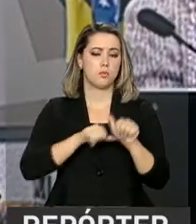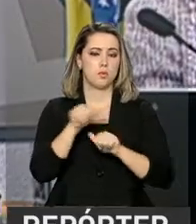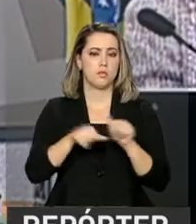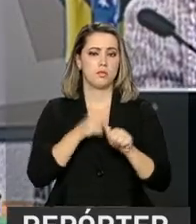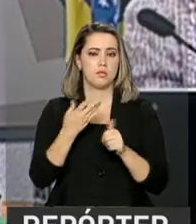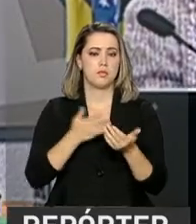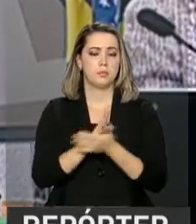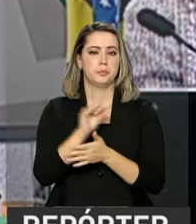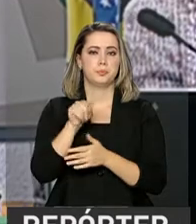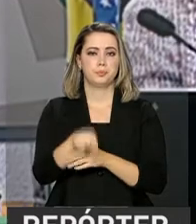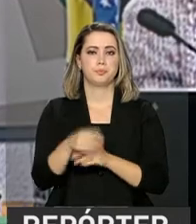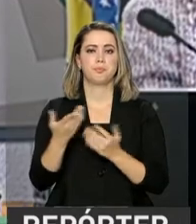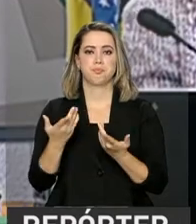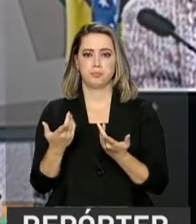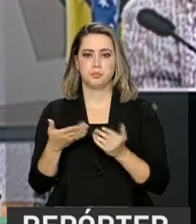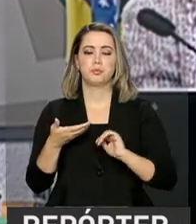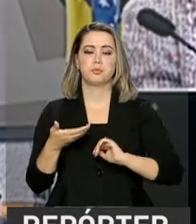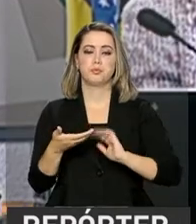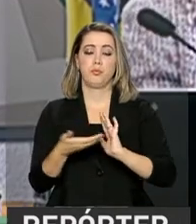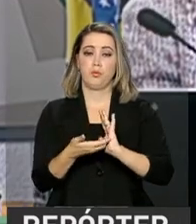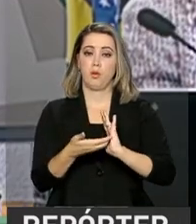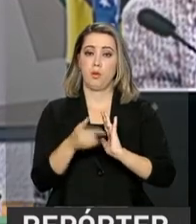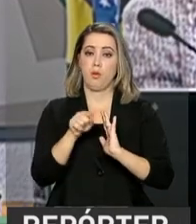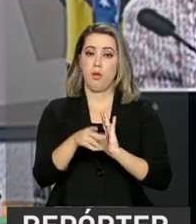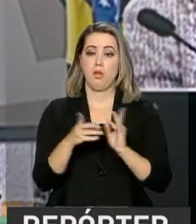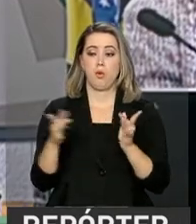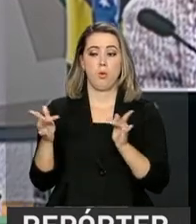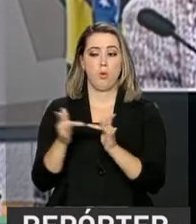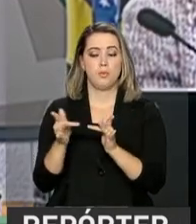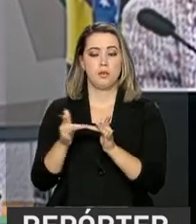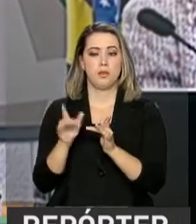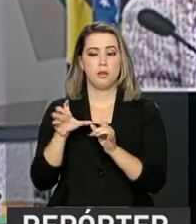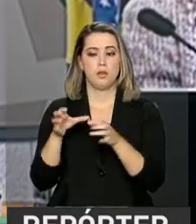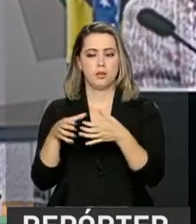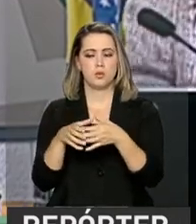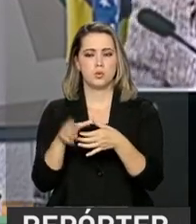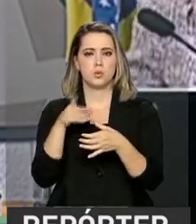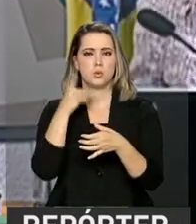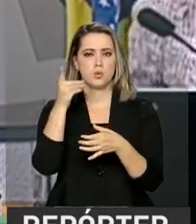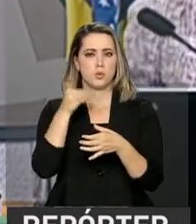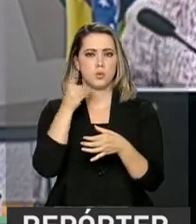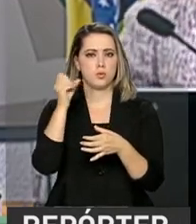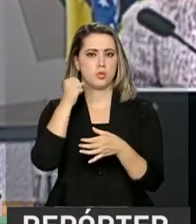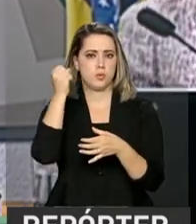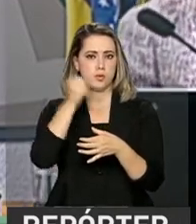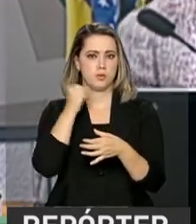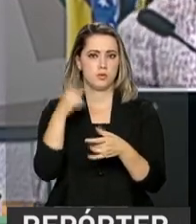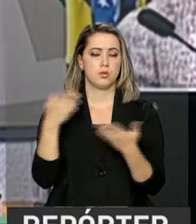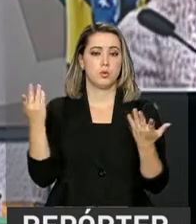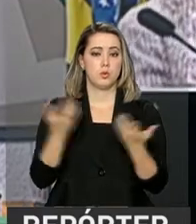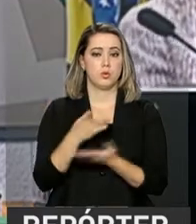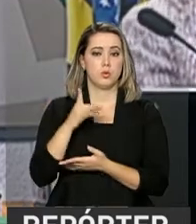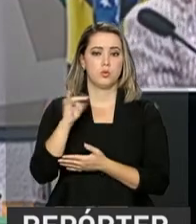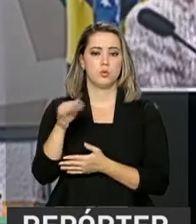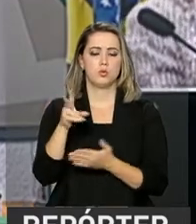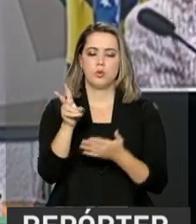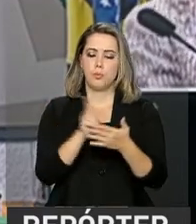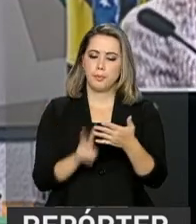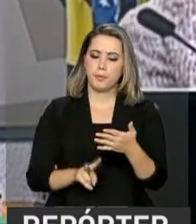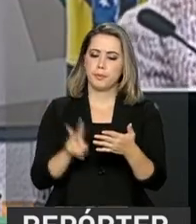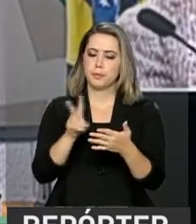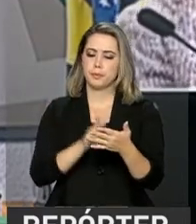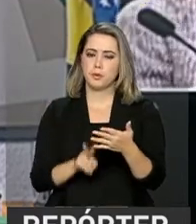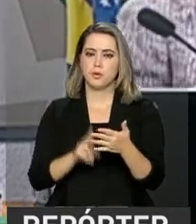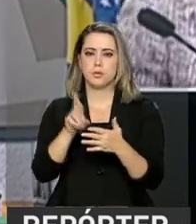na câmara dos deputados pelo que foi acordado entre os parlamentares o dia de hoje foi reservado para lei pura do